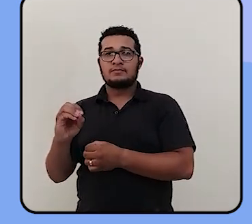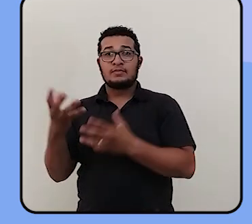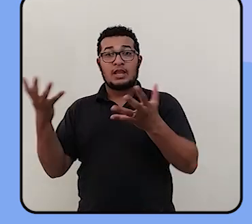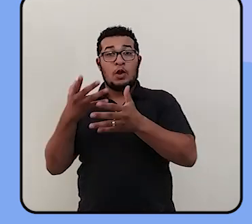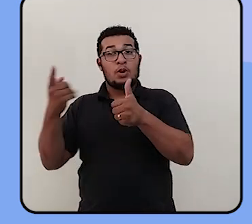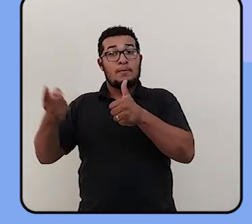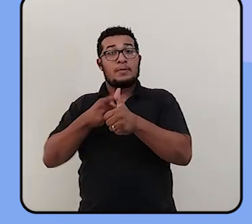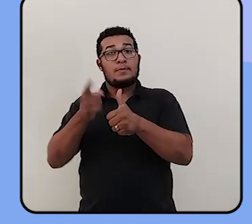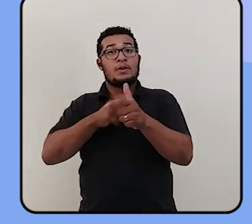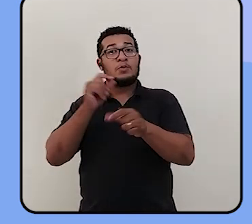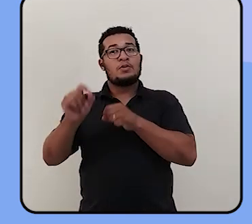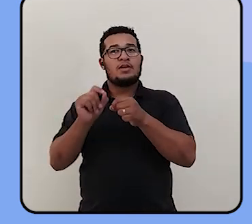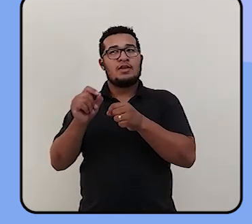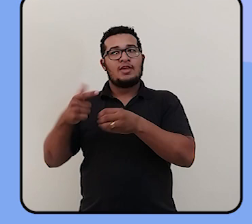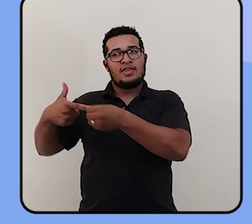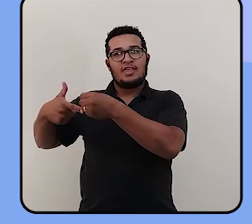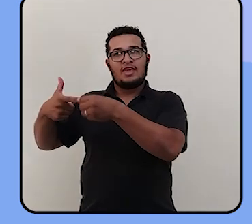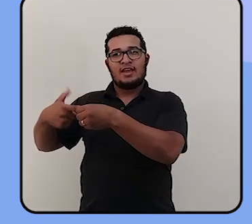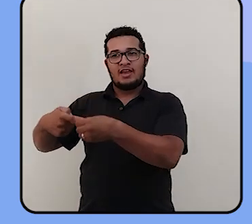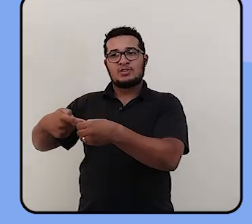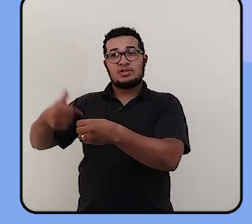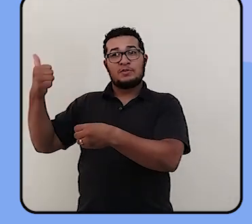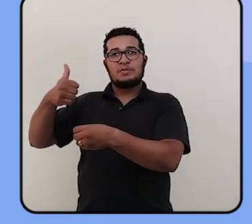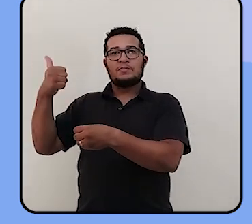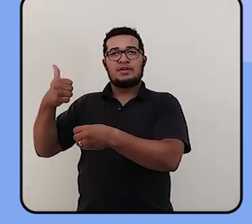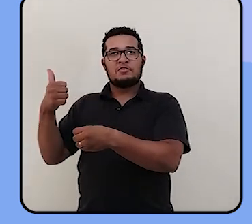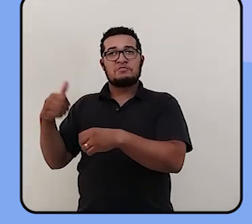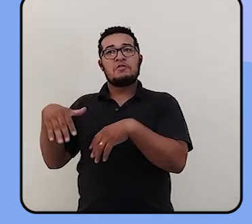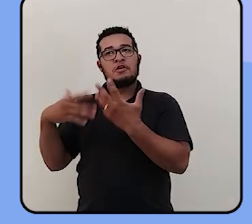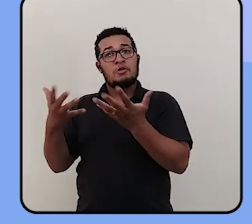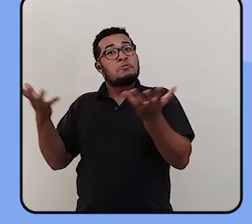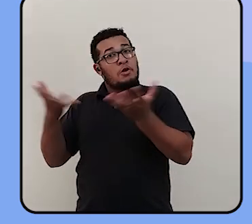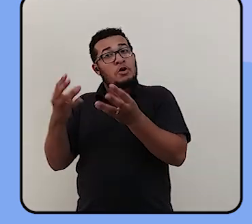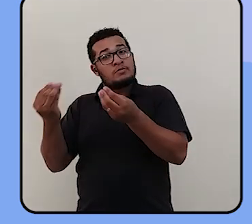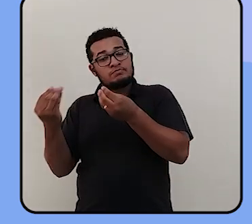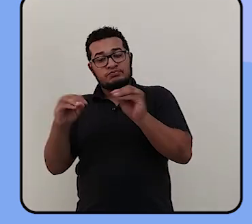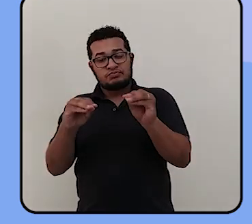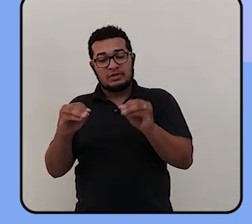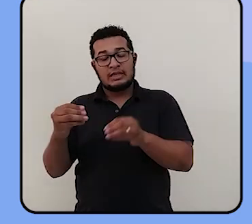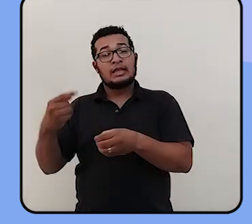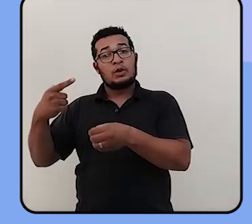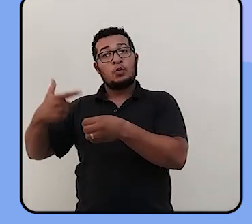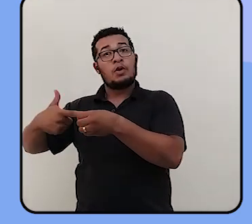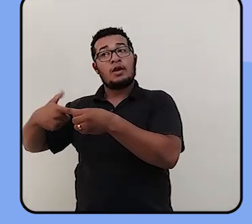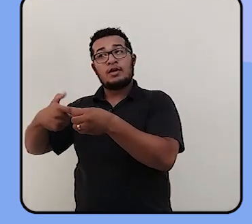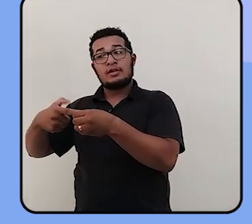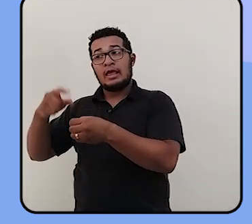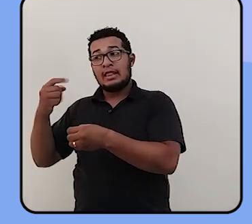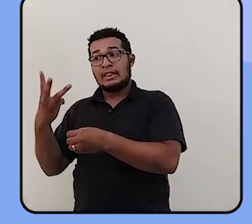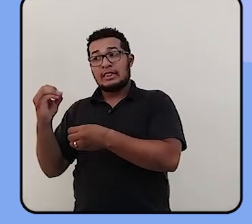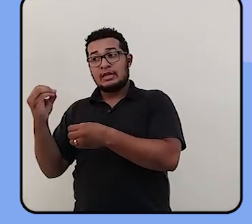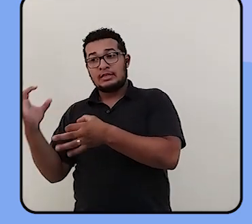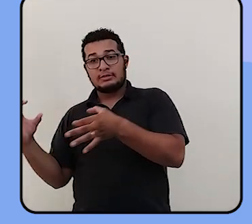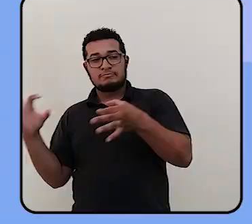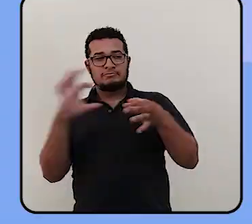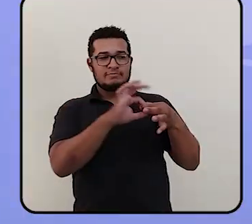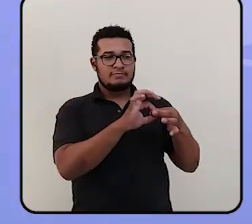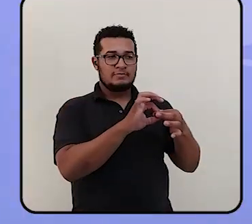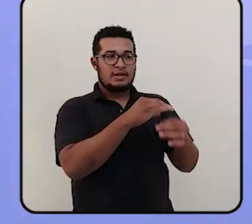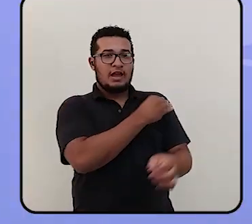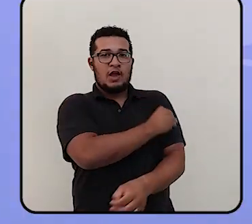palavra aparecendo, gasolina. Então, gasolina será o que vem primeiro ali, ó, é 30 para